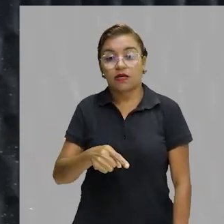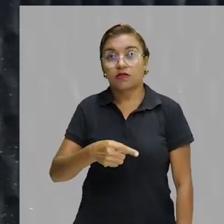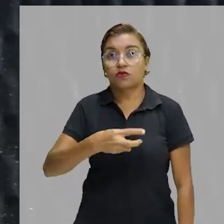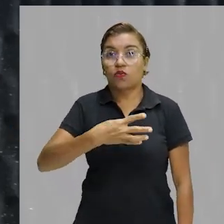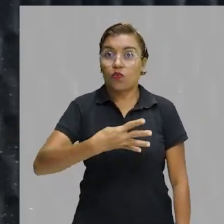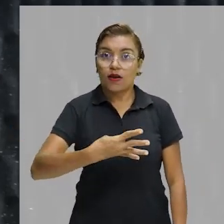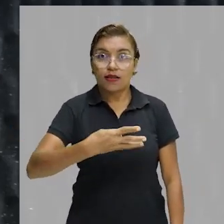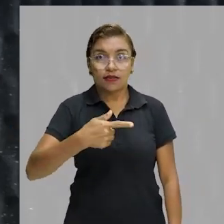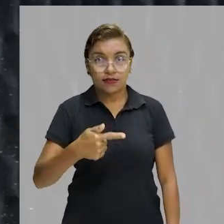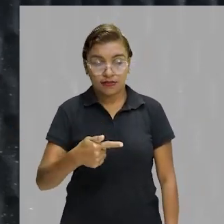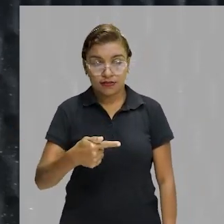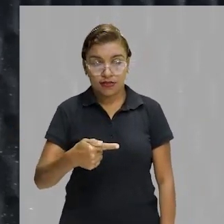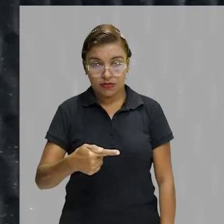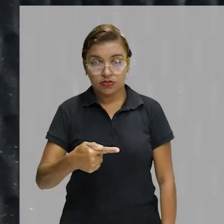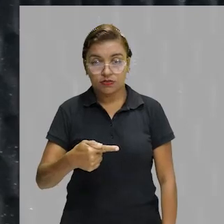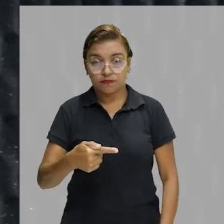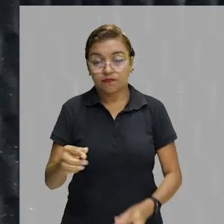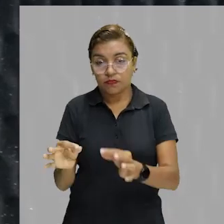10,47 metros e de comprimento